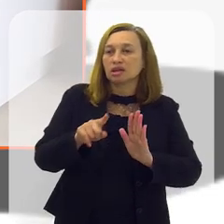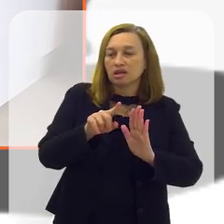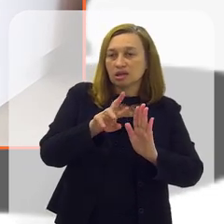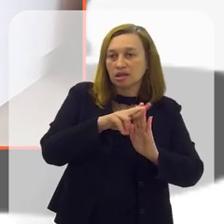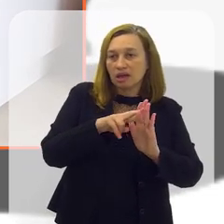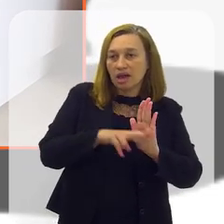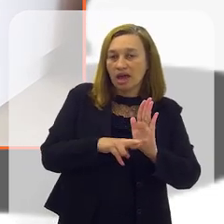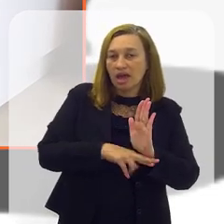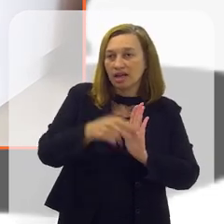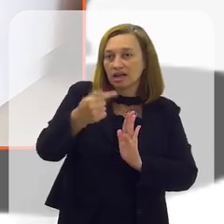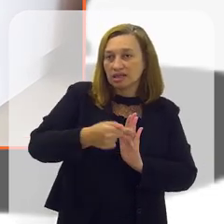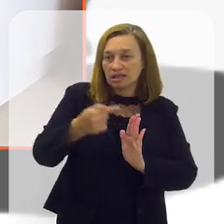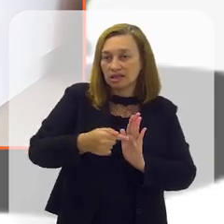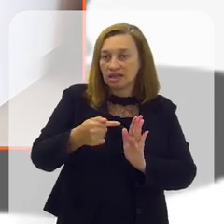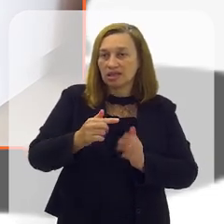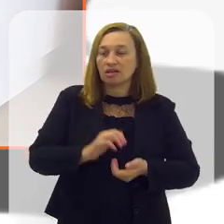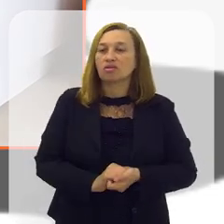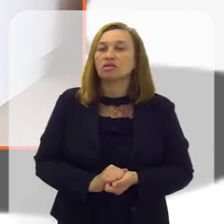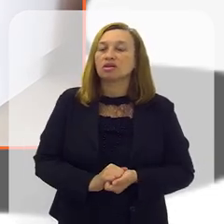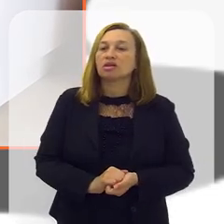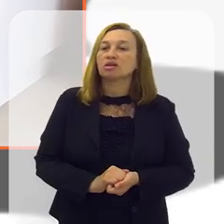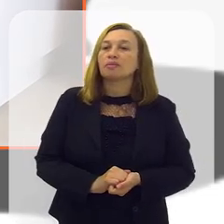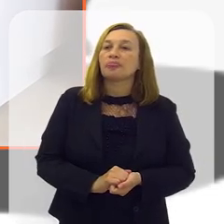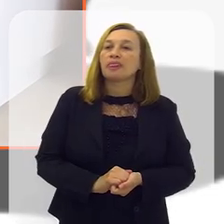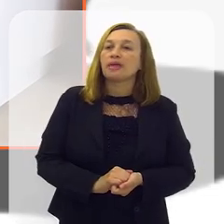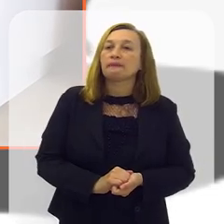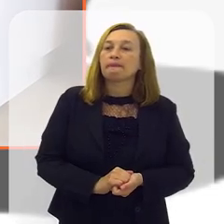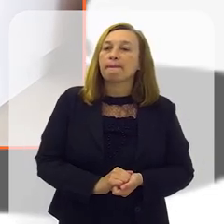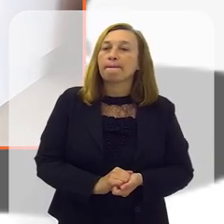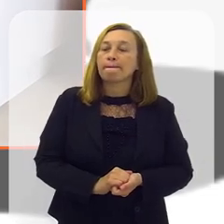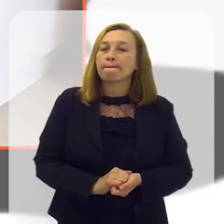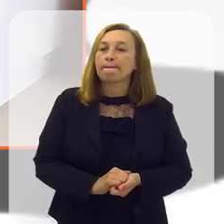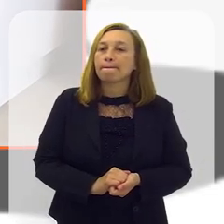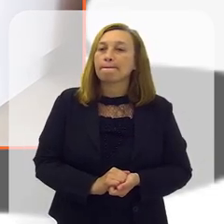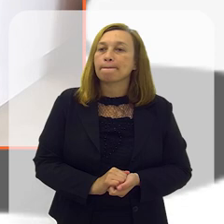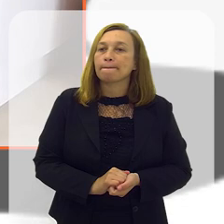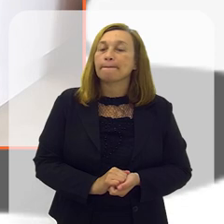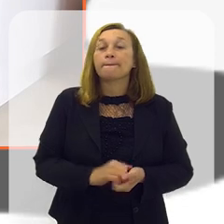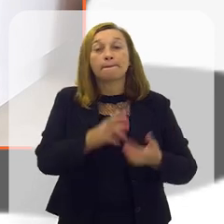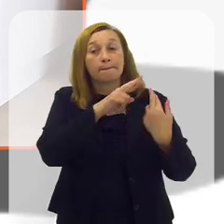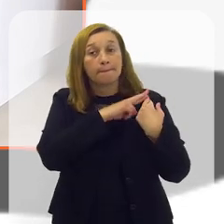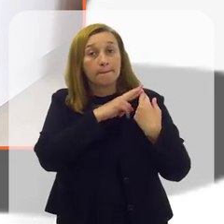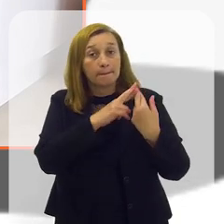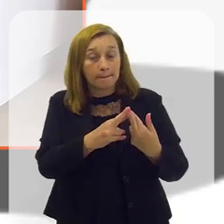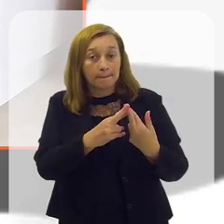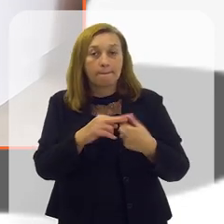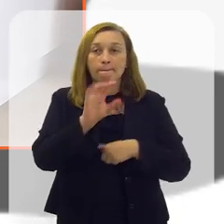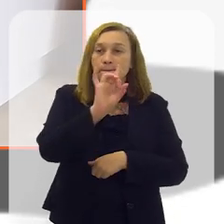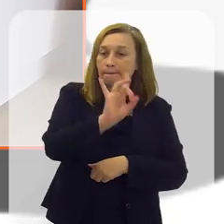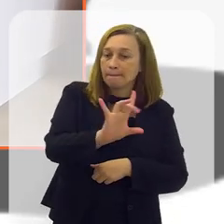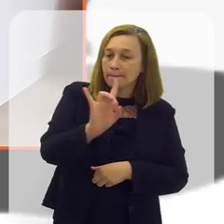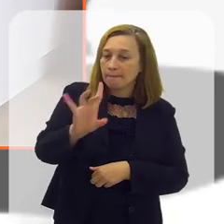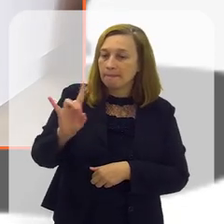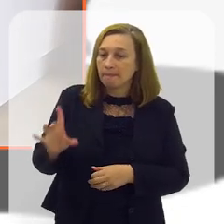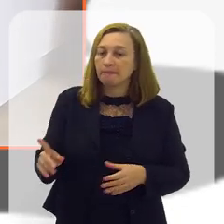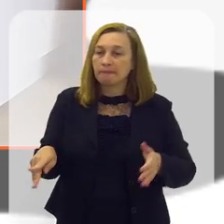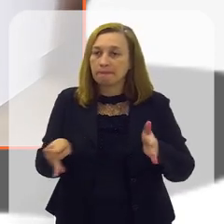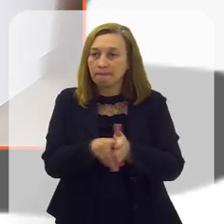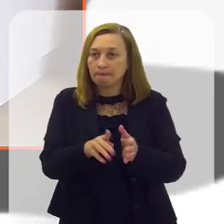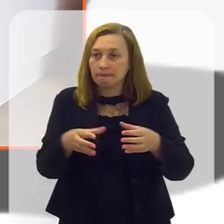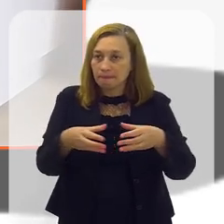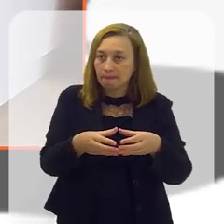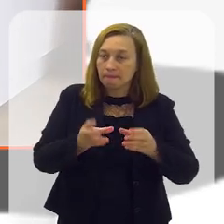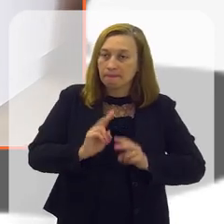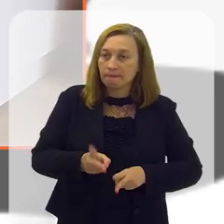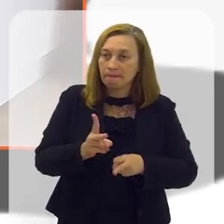da autossuficiência em Alcoólicos Anônimos. É como se fosse uma responsabilidade de cada